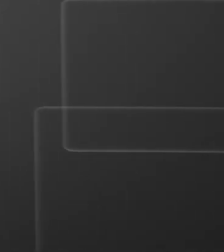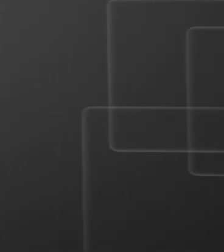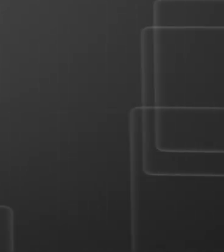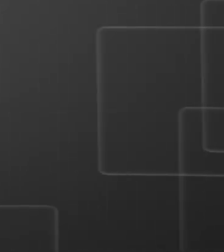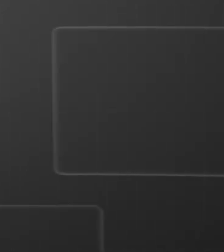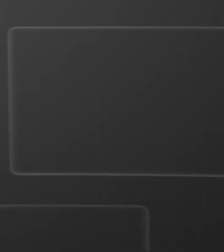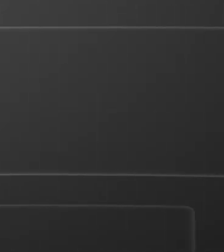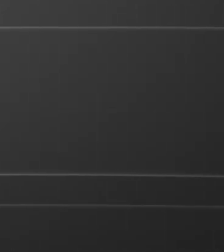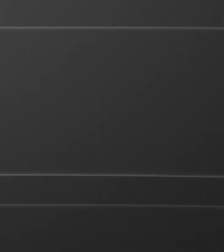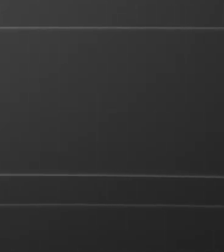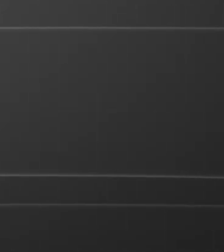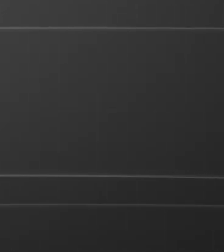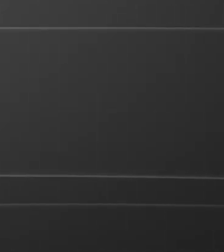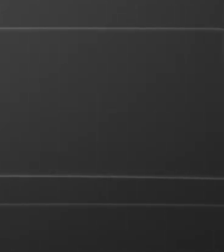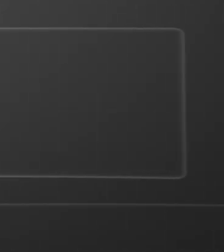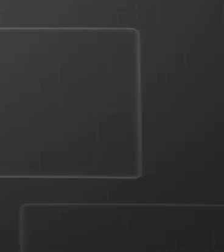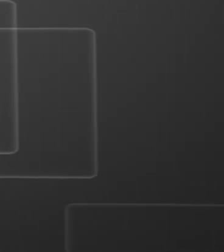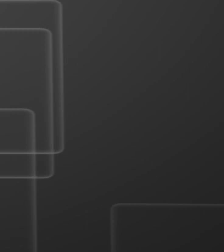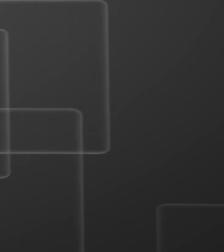E aí